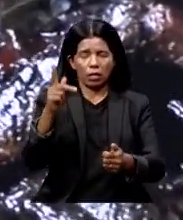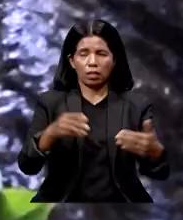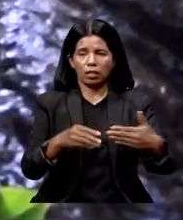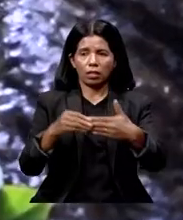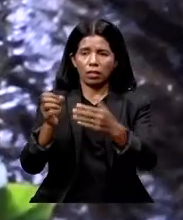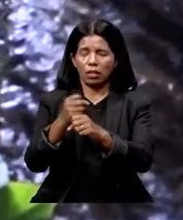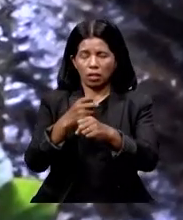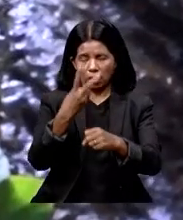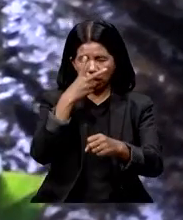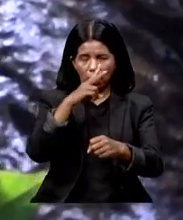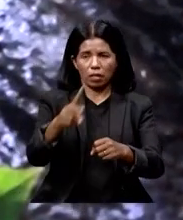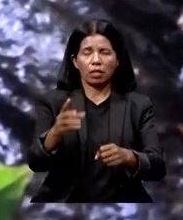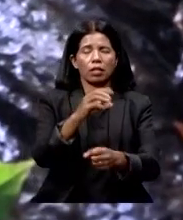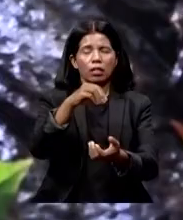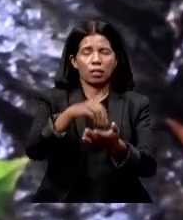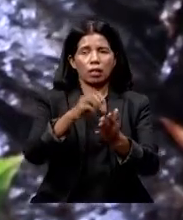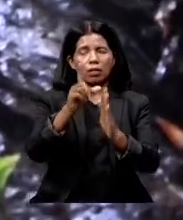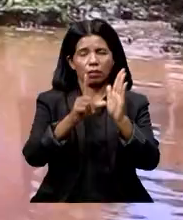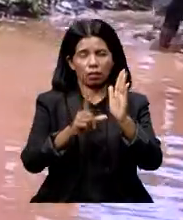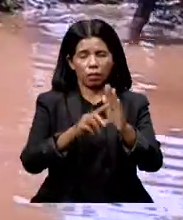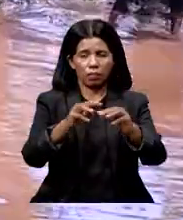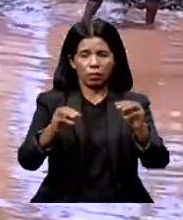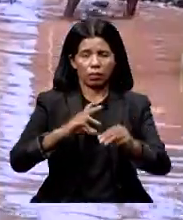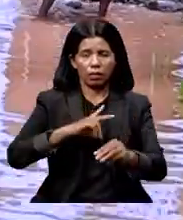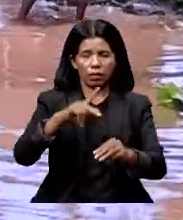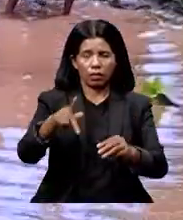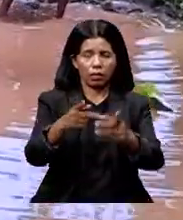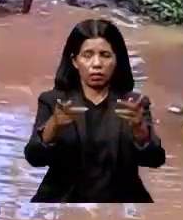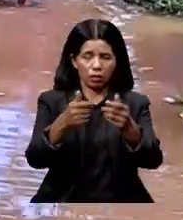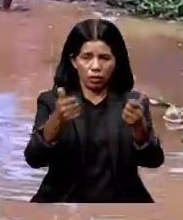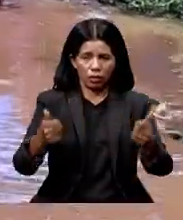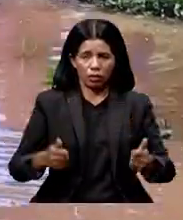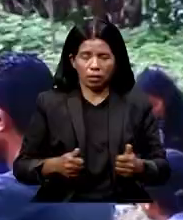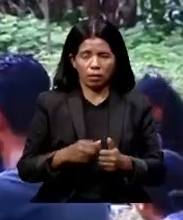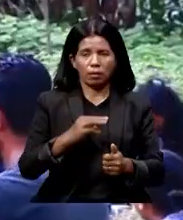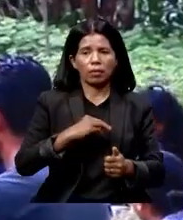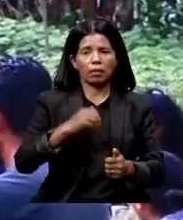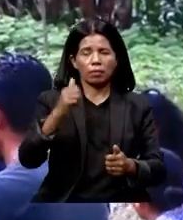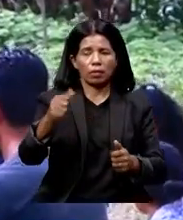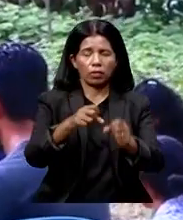ralo aproximação Tarabando e a município Liquiçá, posto administrativo